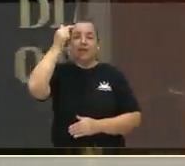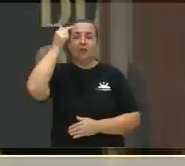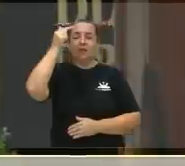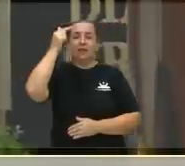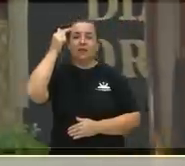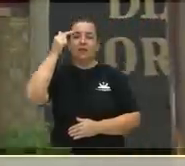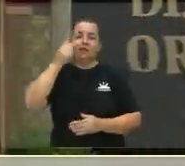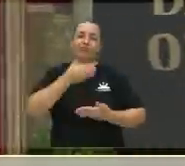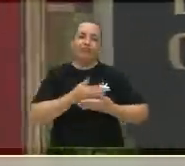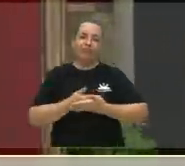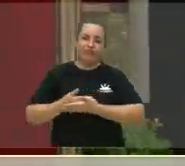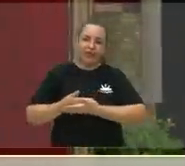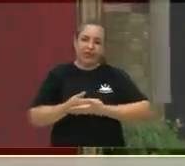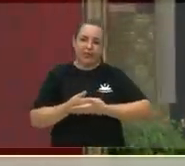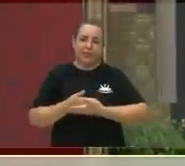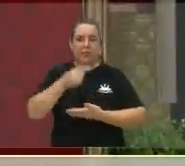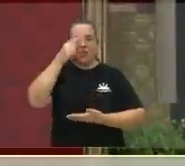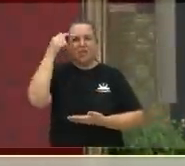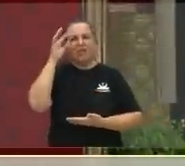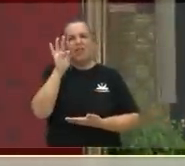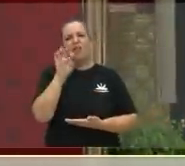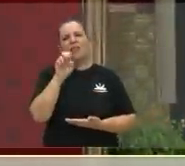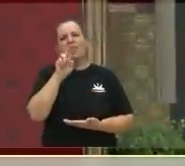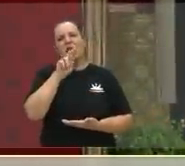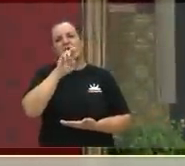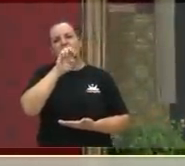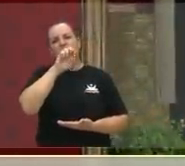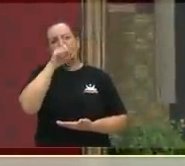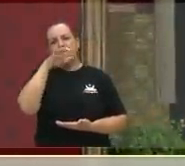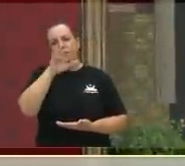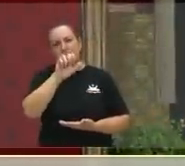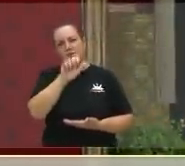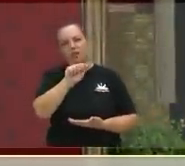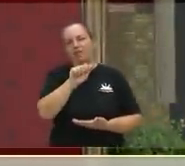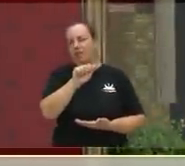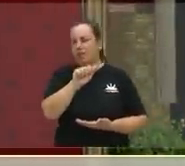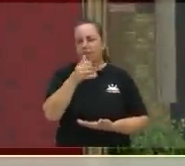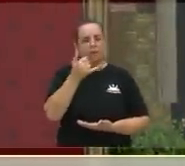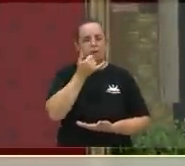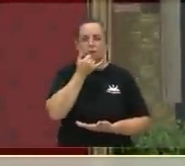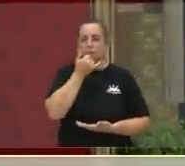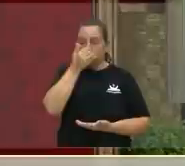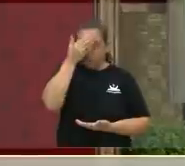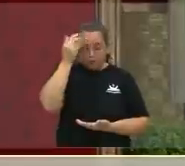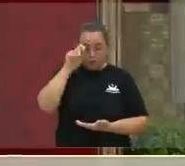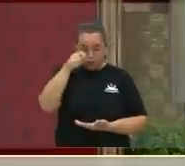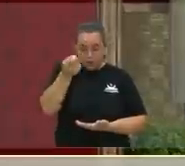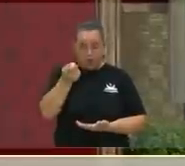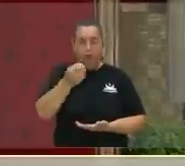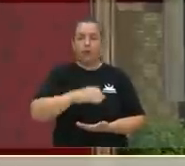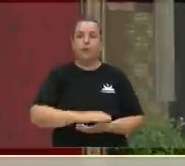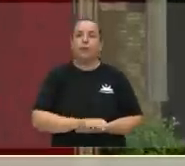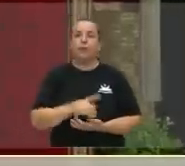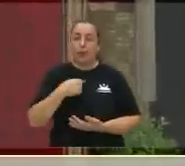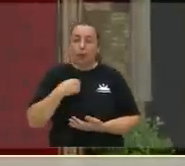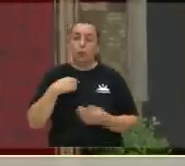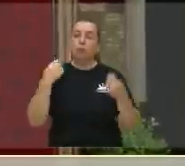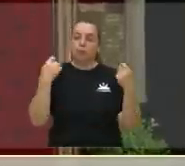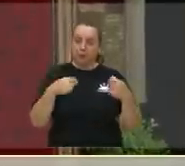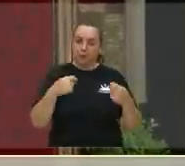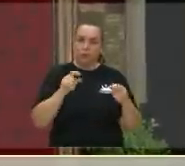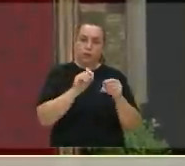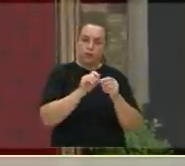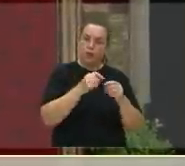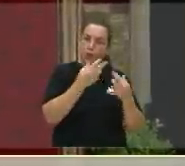eu tenho que entender que eu estou fazendo um exame de consciência que eu estou fazendo um diálogo amoroso e isso você